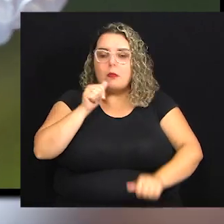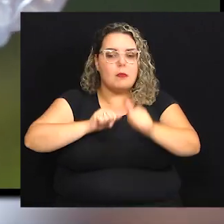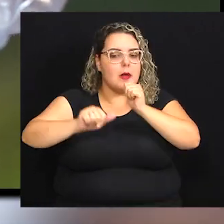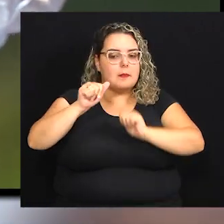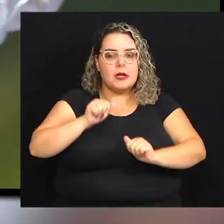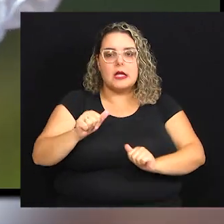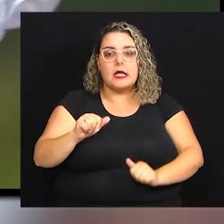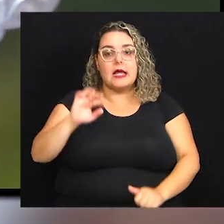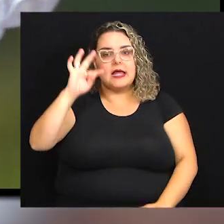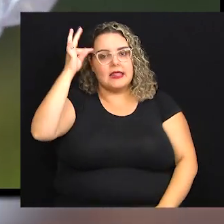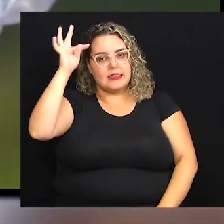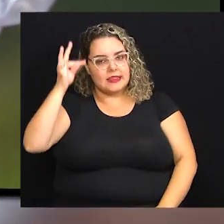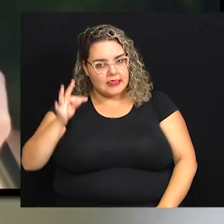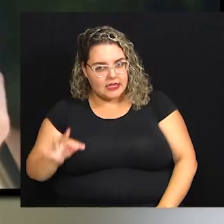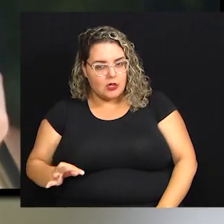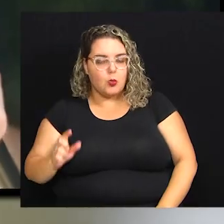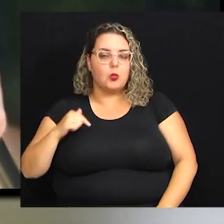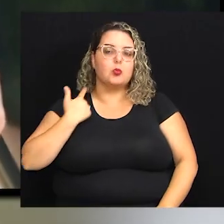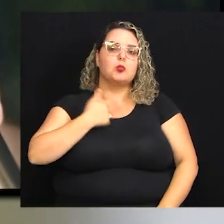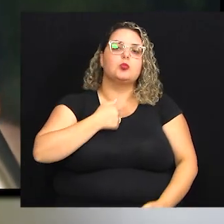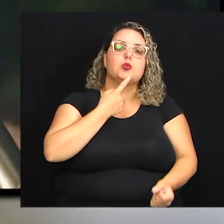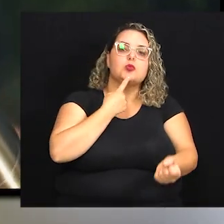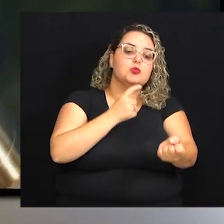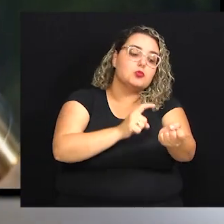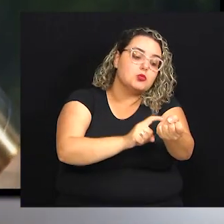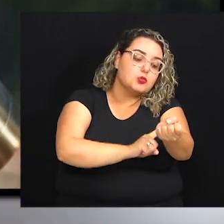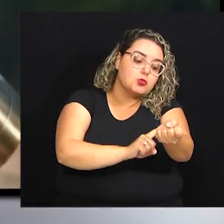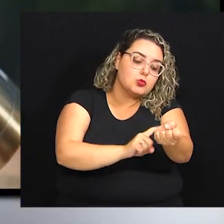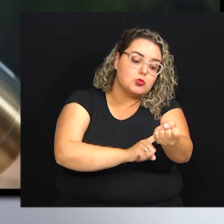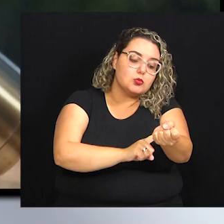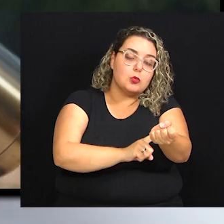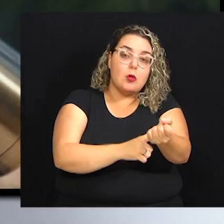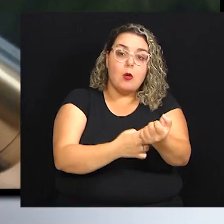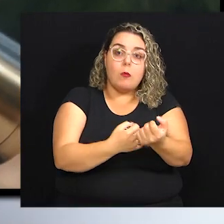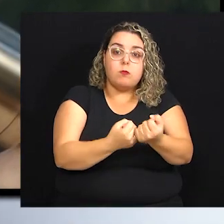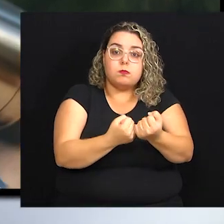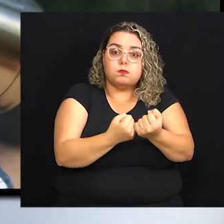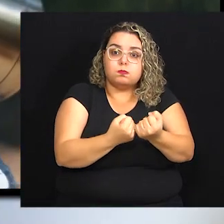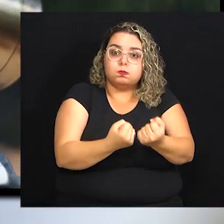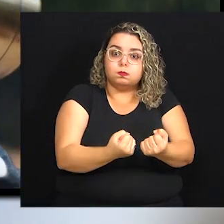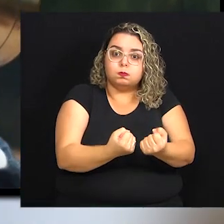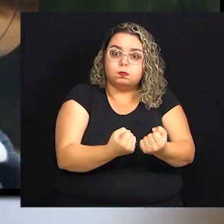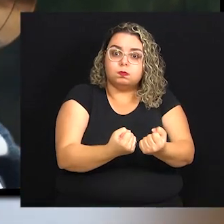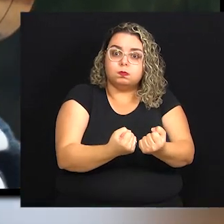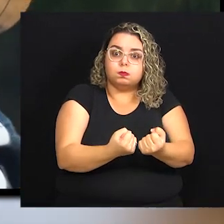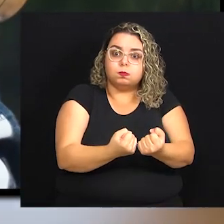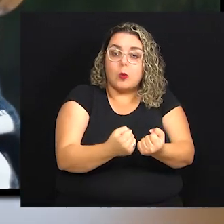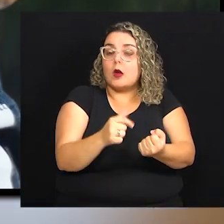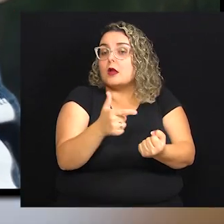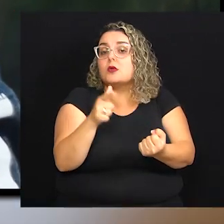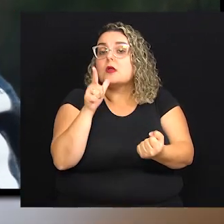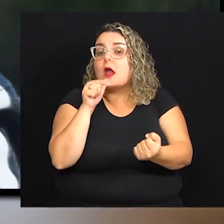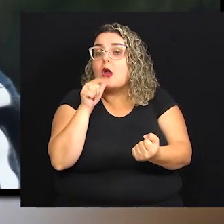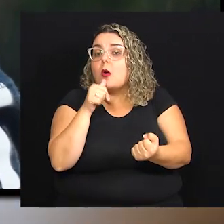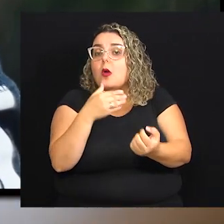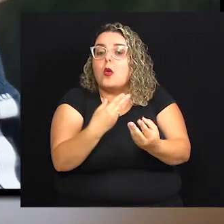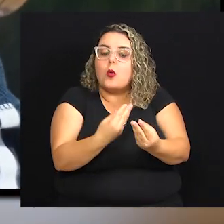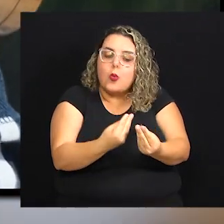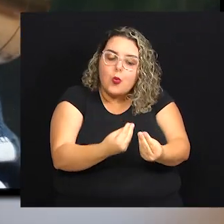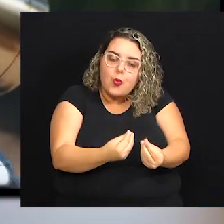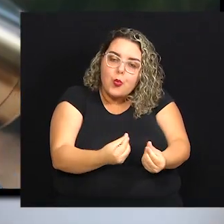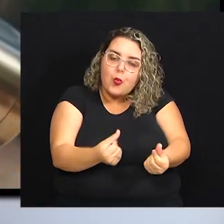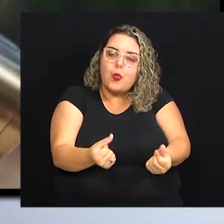água, teoricamente, o nosso sangue ele fica mais grosso, porque ele fica sem o líquido, que